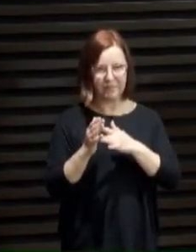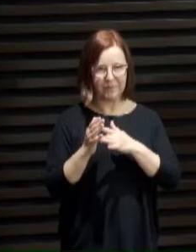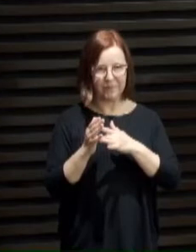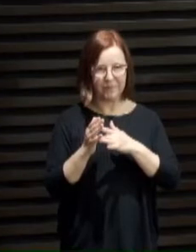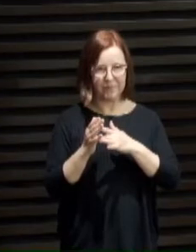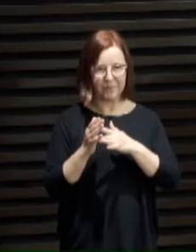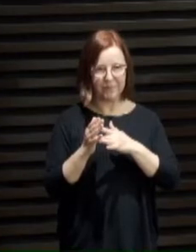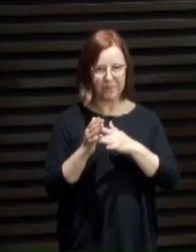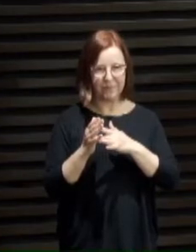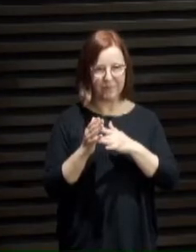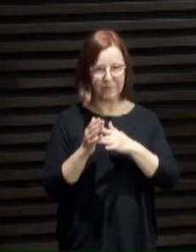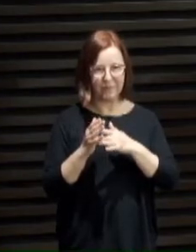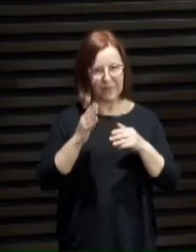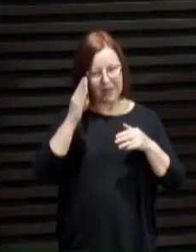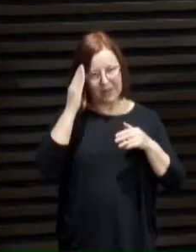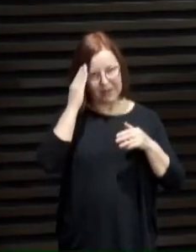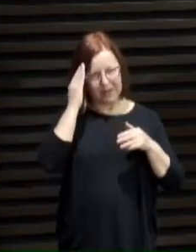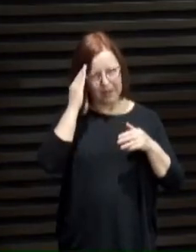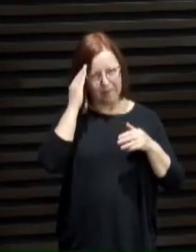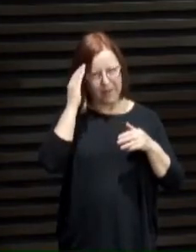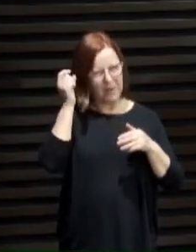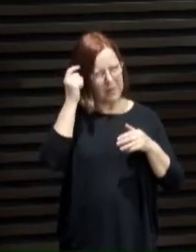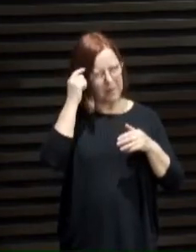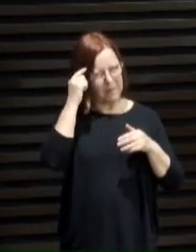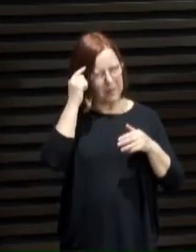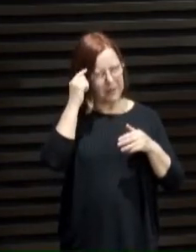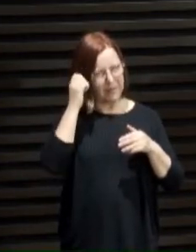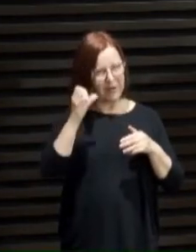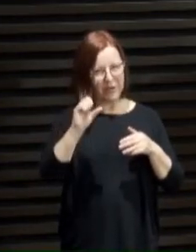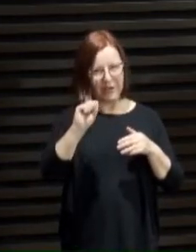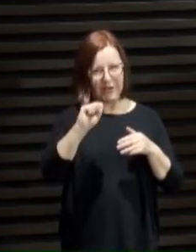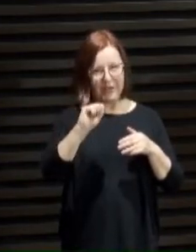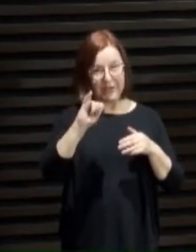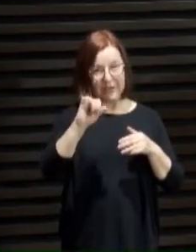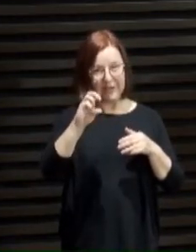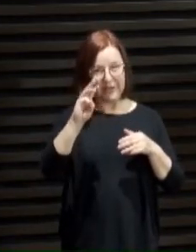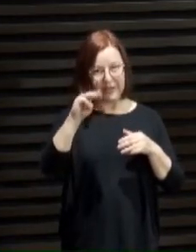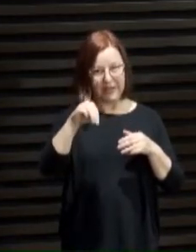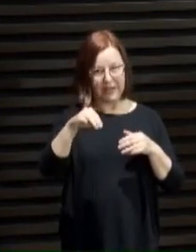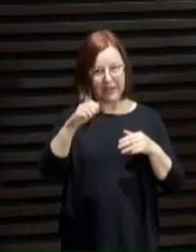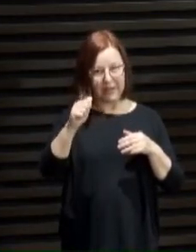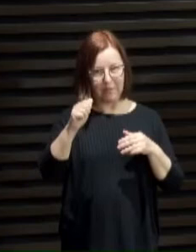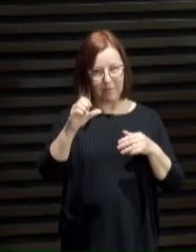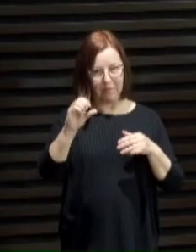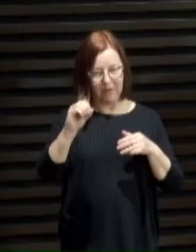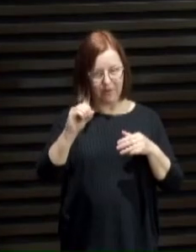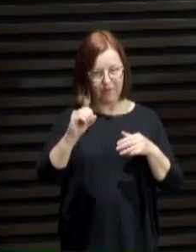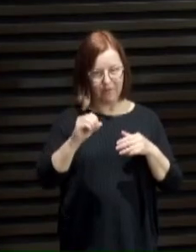quando sabia os pensamentos de Simão, antes mesmo que ele dissesse,